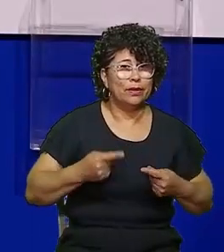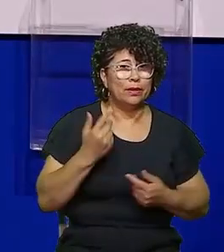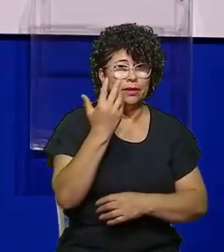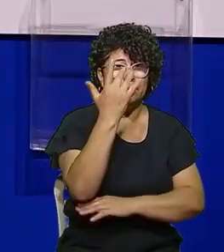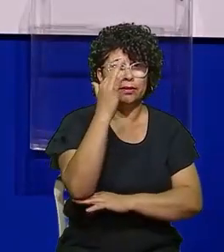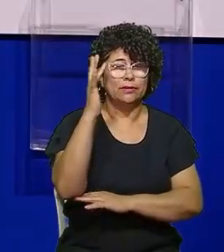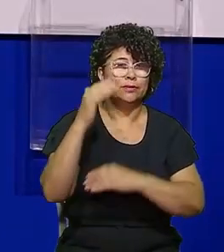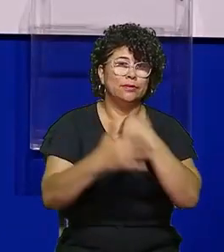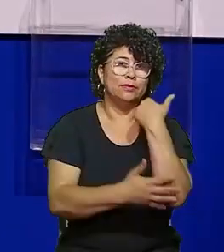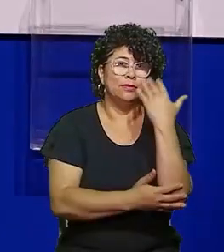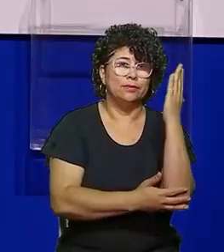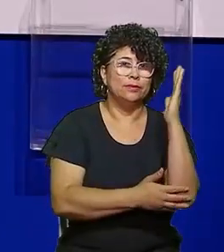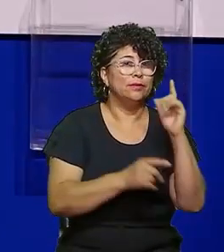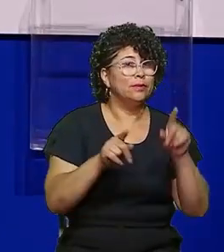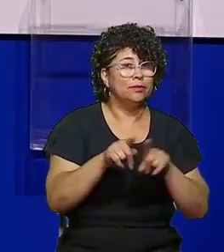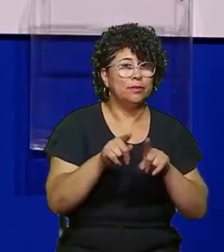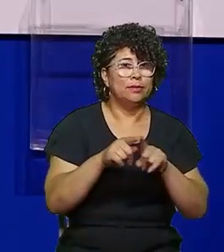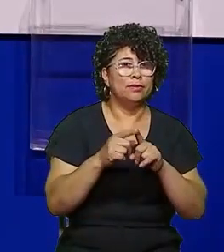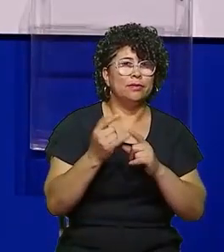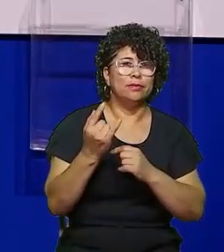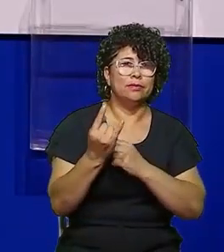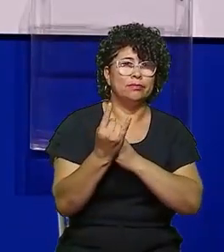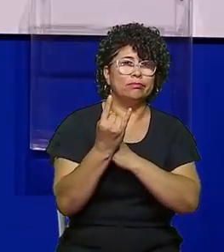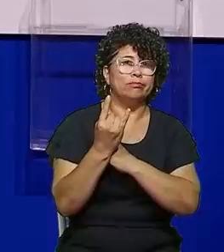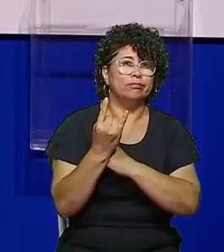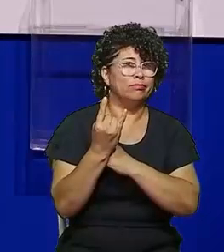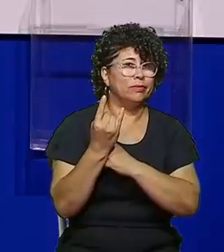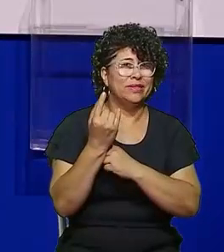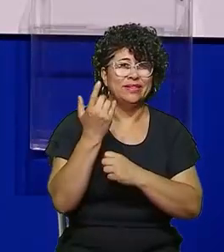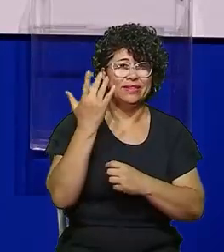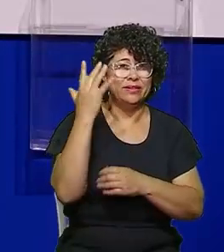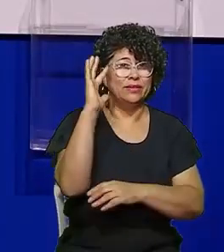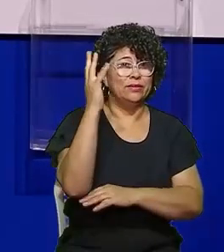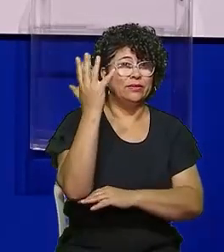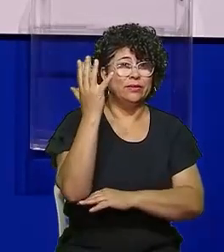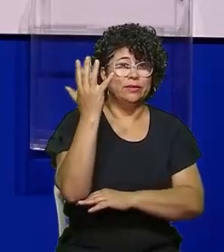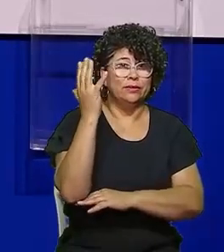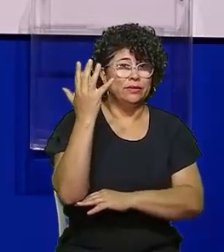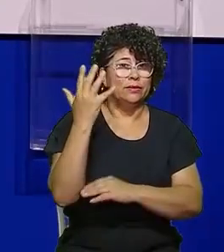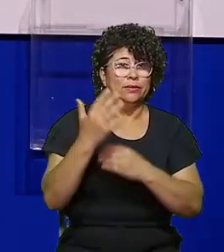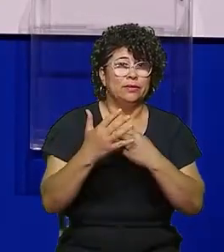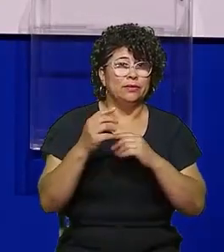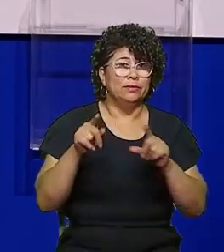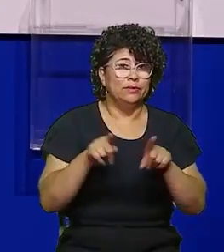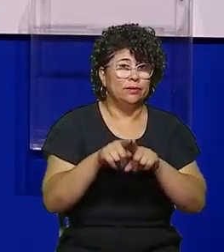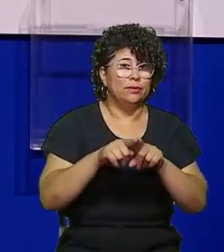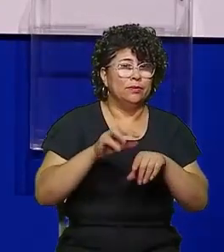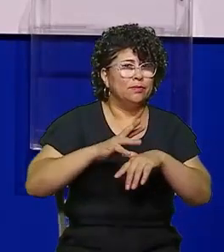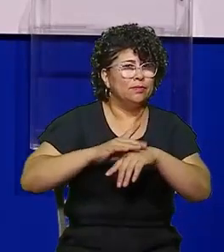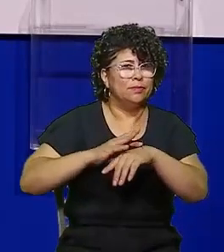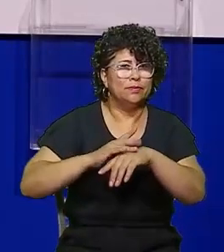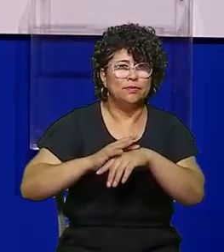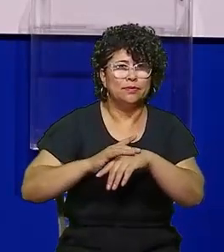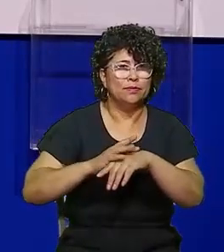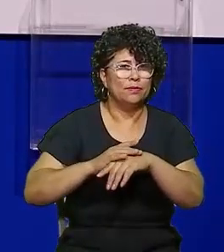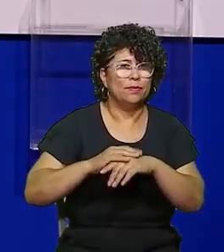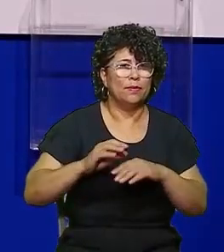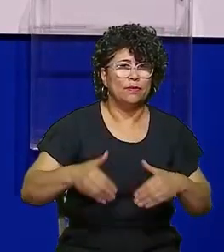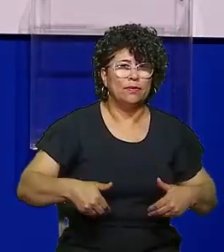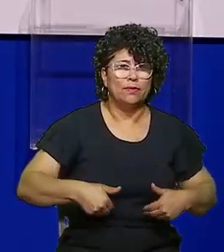traiu-nos. Há as árvores, as fábricas, doenças galopantes,